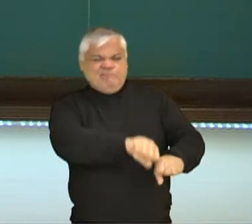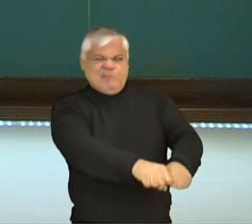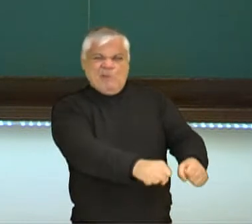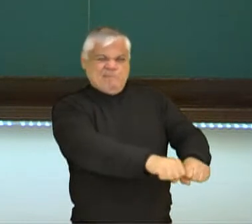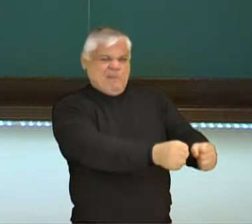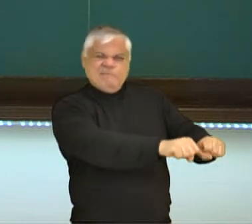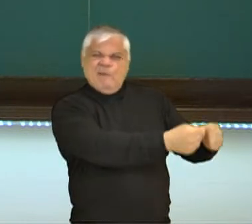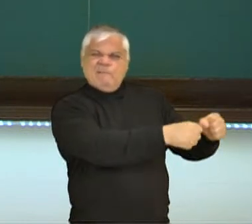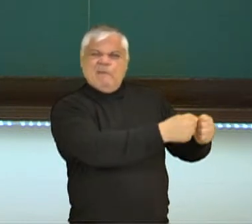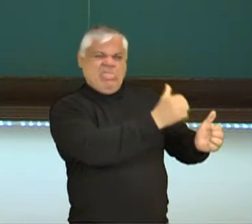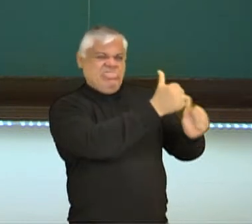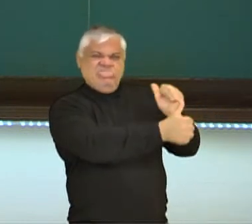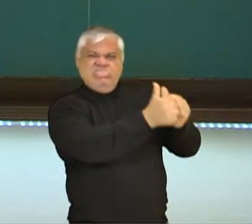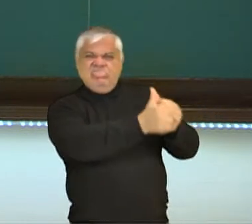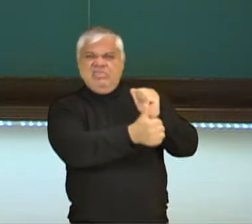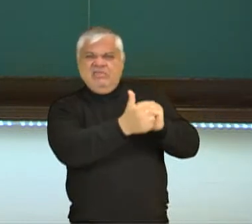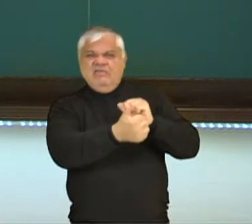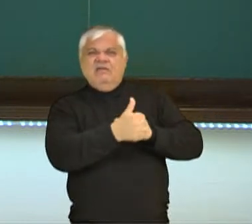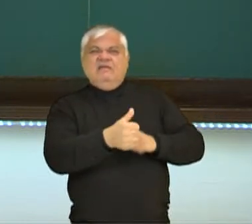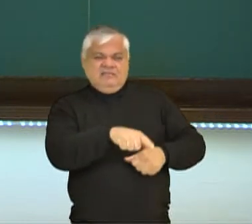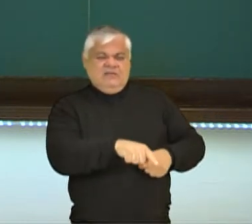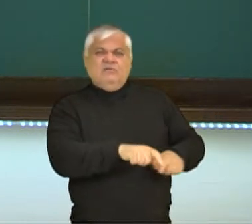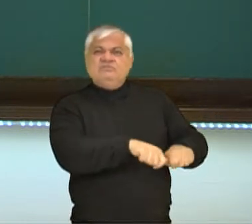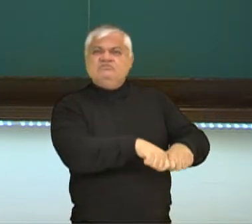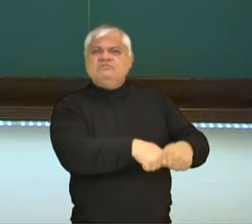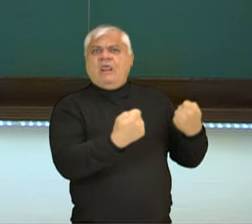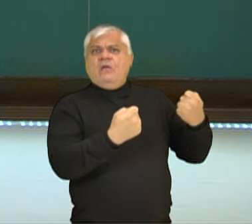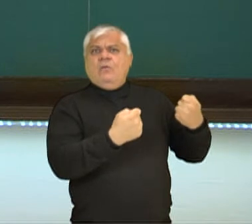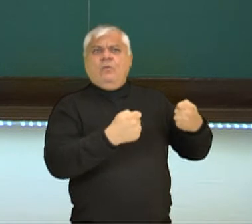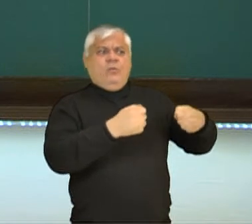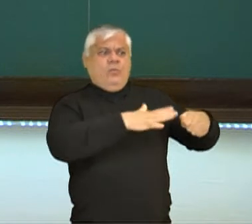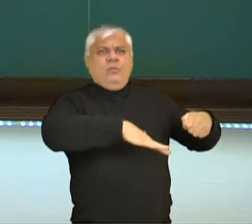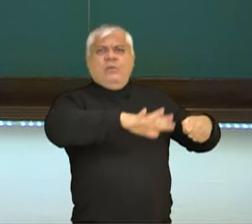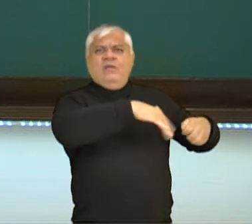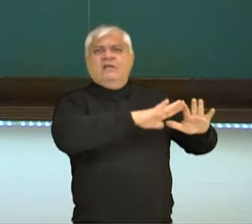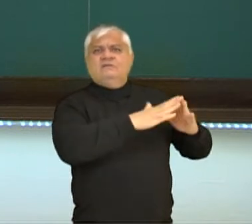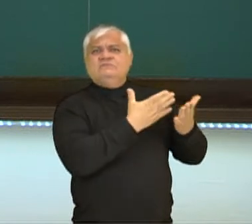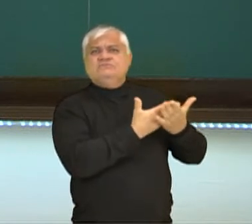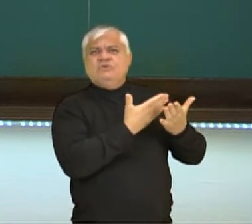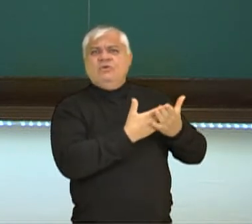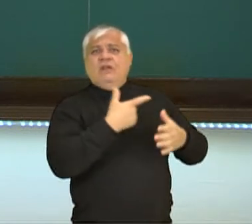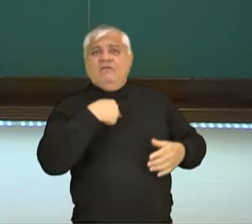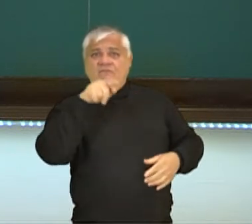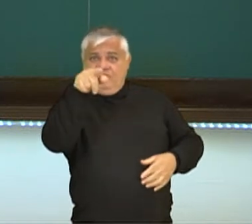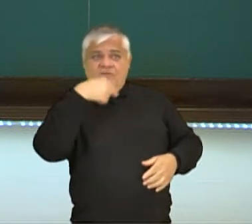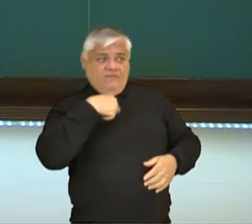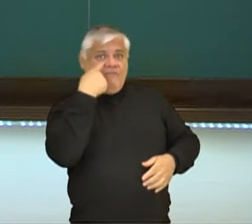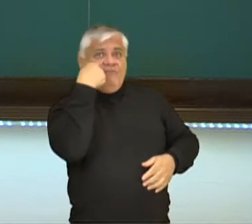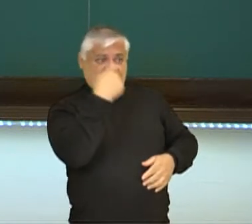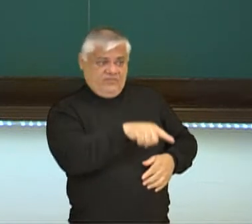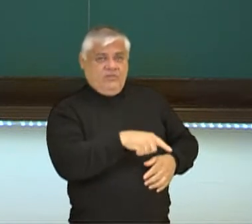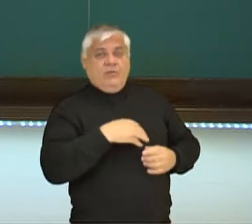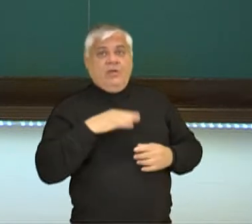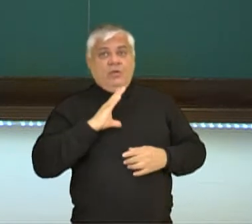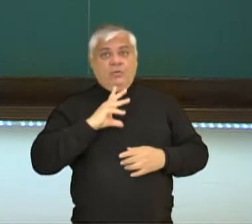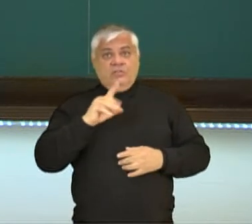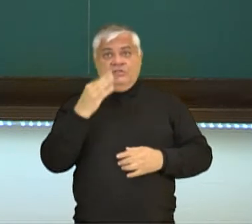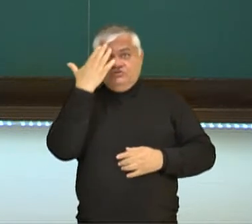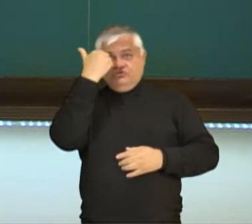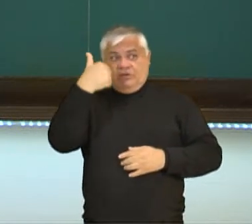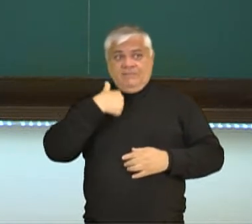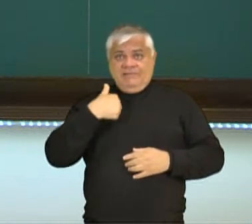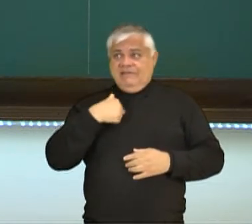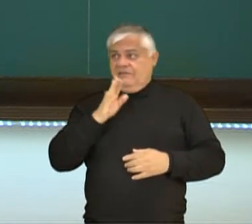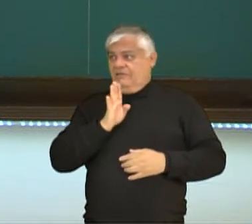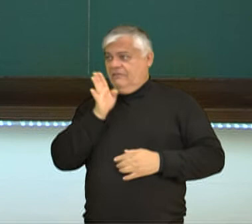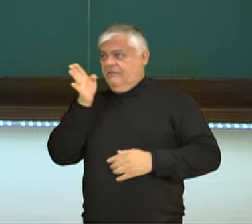social inadequado, né, danificaram o mobiliário escolar, você viu, a coordenação te chamou para conversar, né, para ver se o que